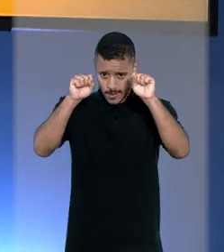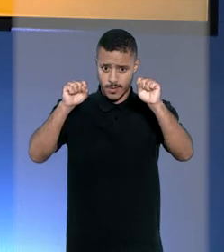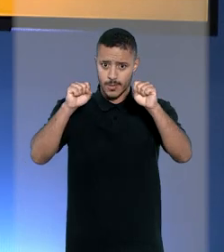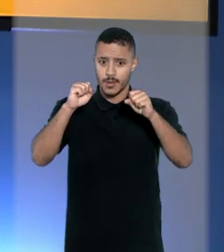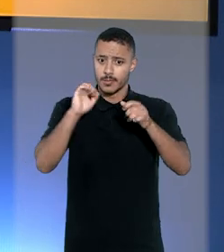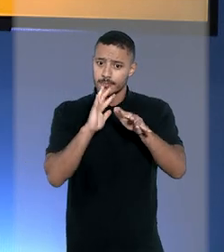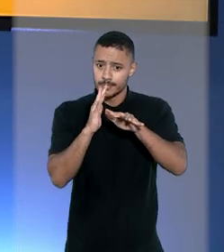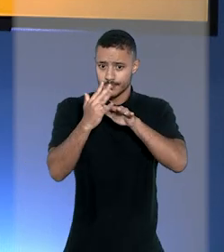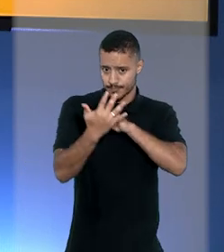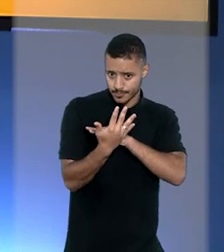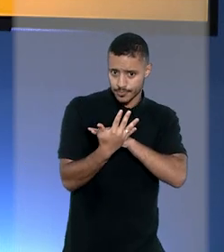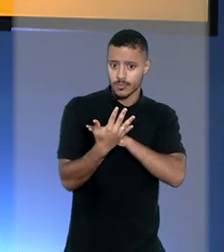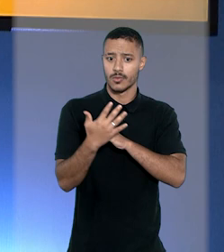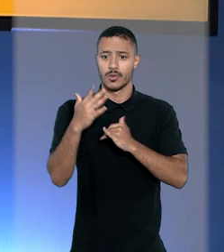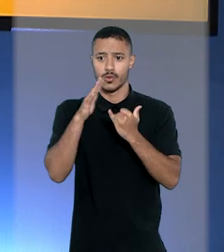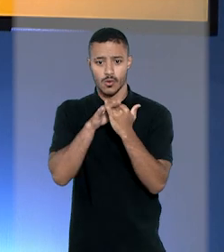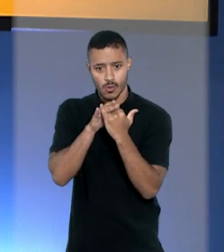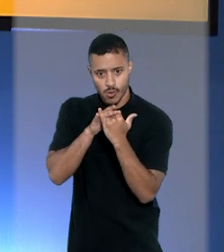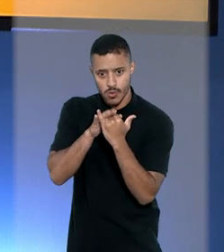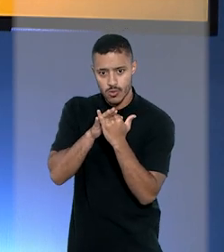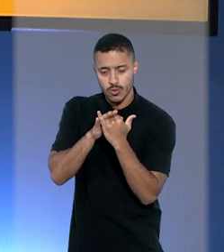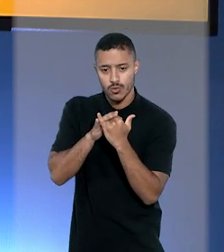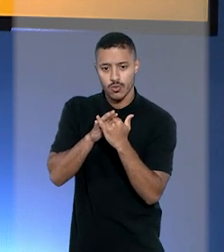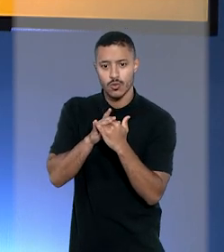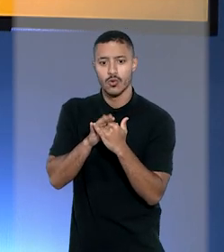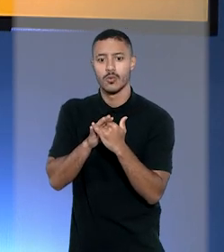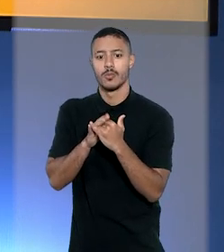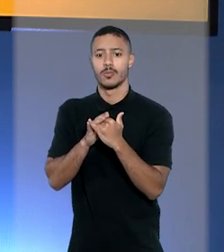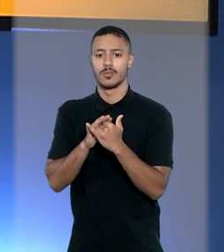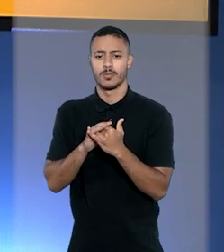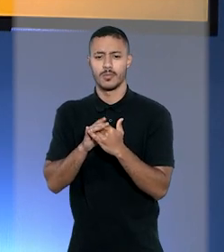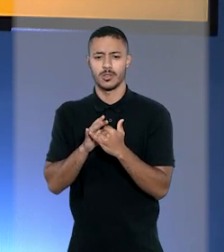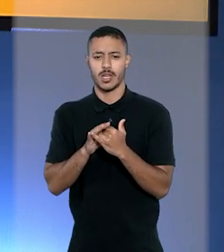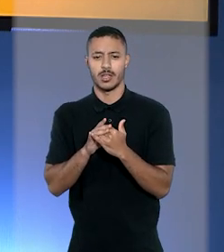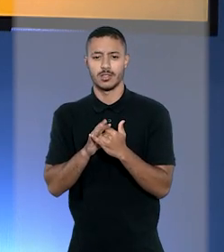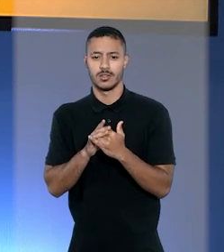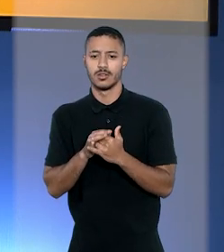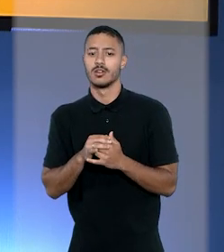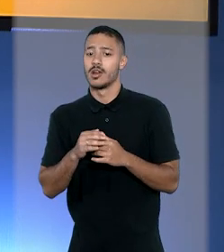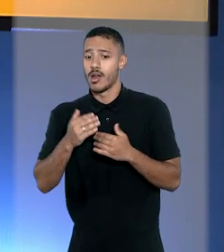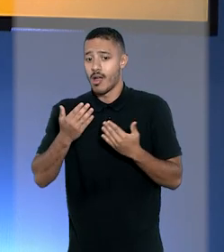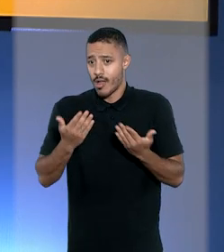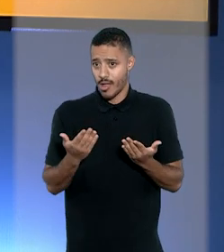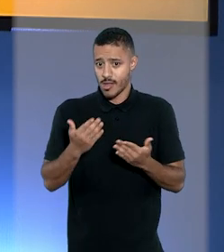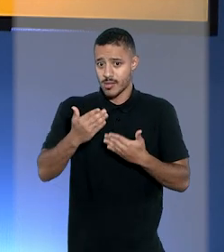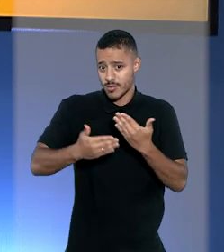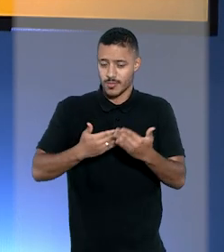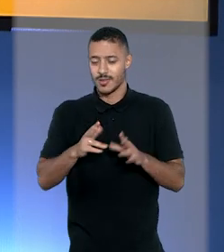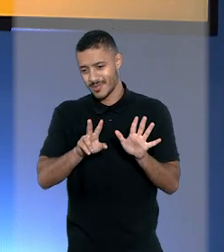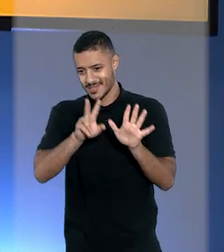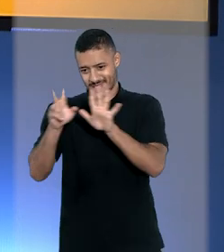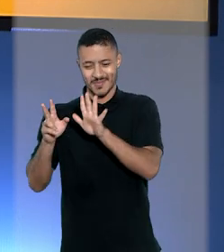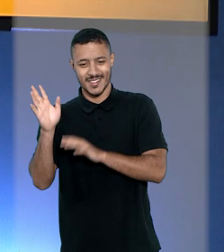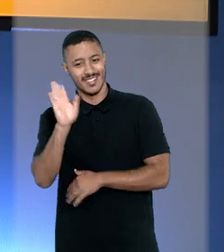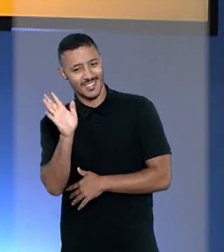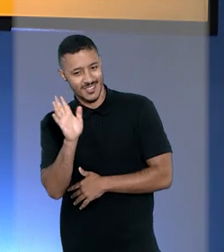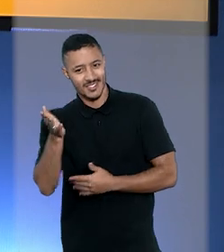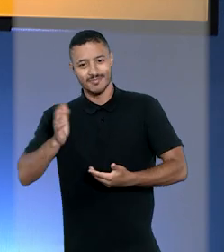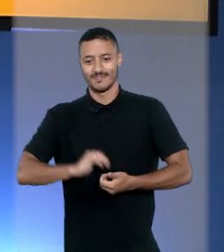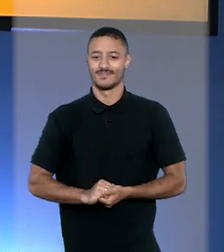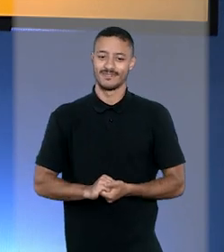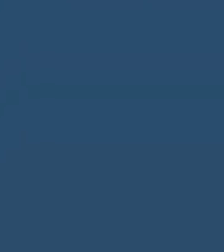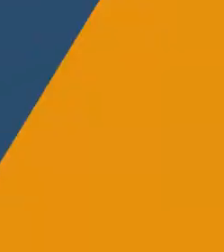notícias do Tribunal, nas redes sociais, no YouTube e nas plataformas de podcast. Até a próxima semana.